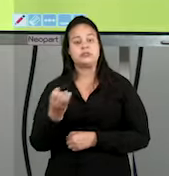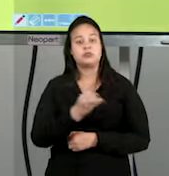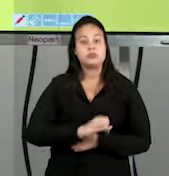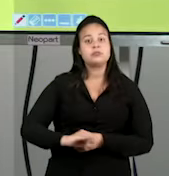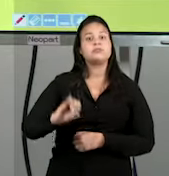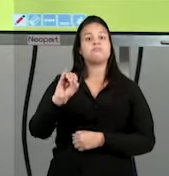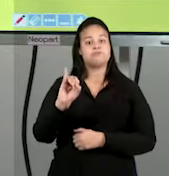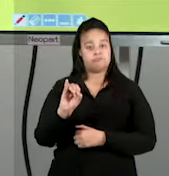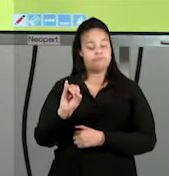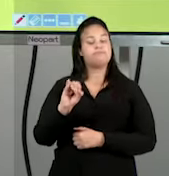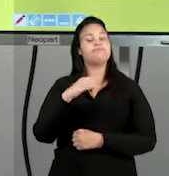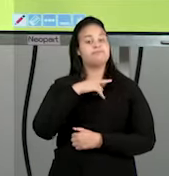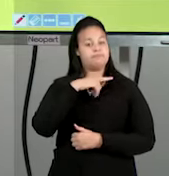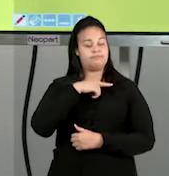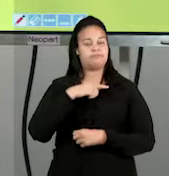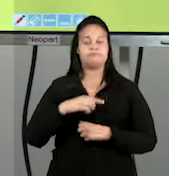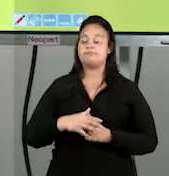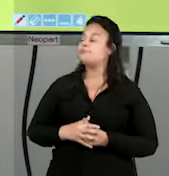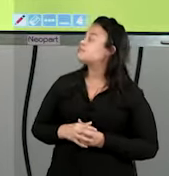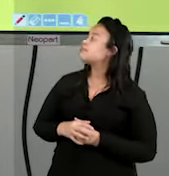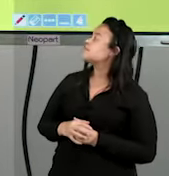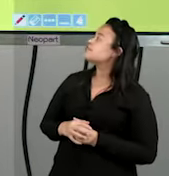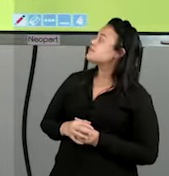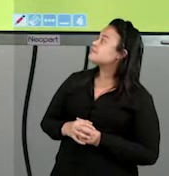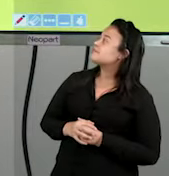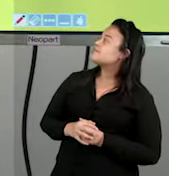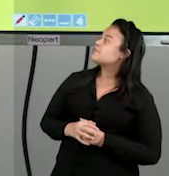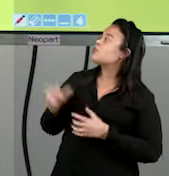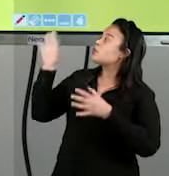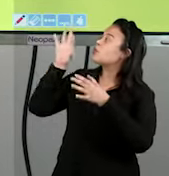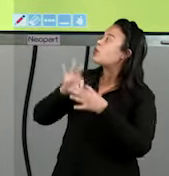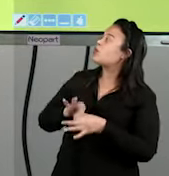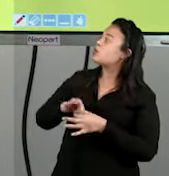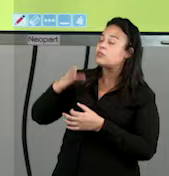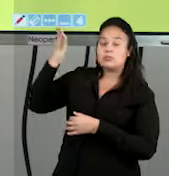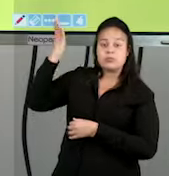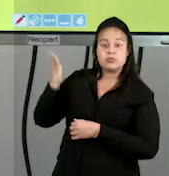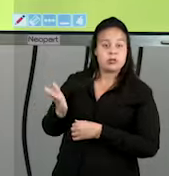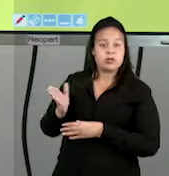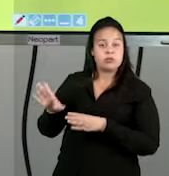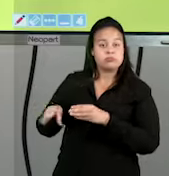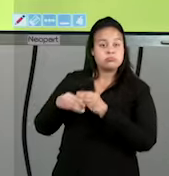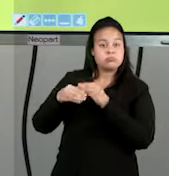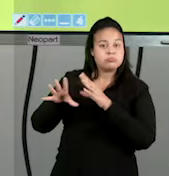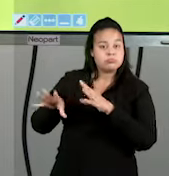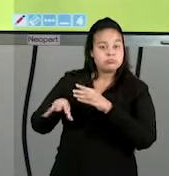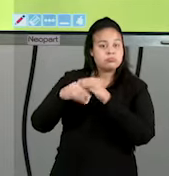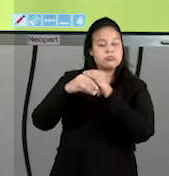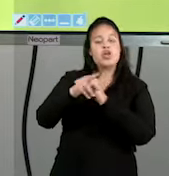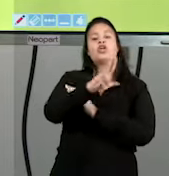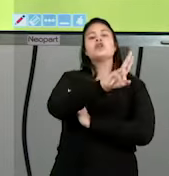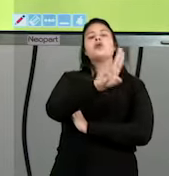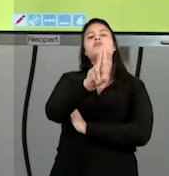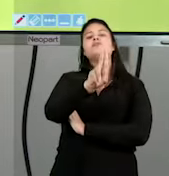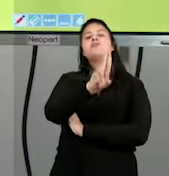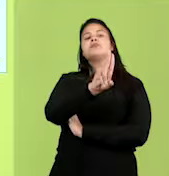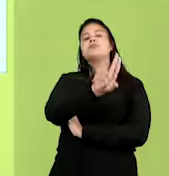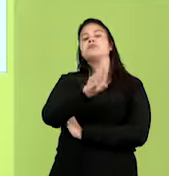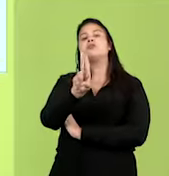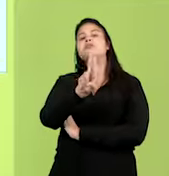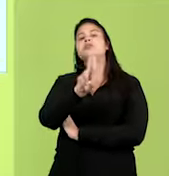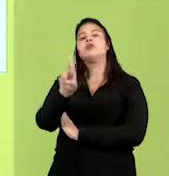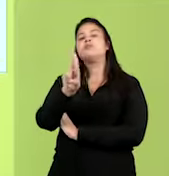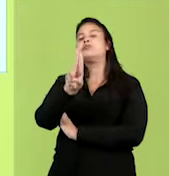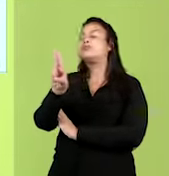inscritos. Neste caso aqui, pediu para completar o nome desse polígono,